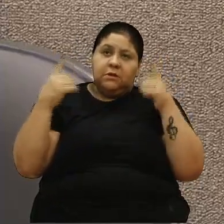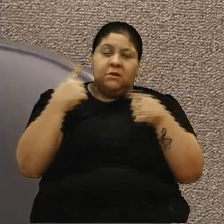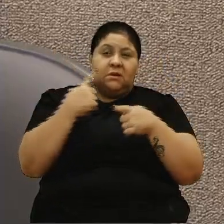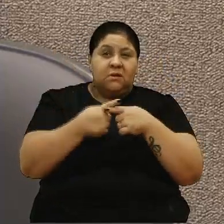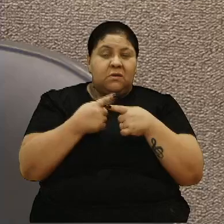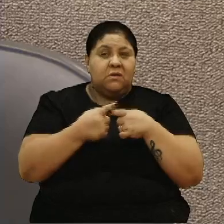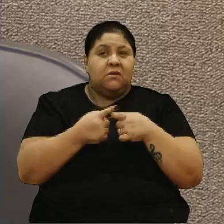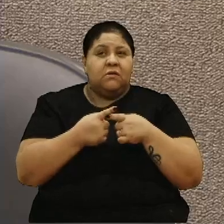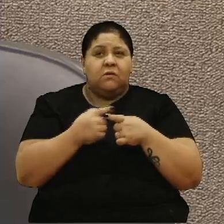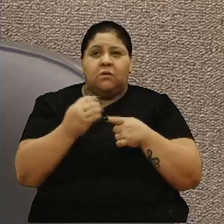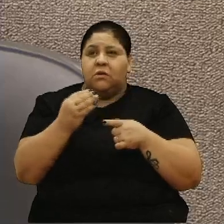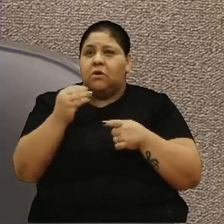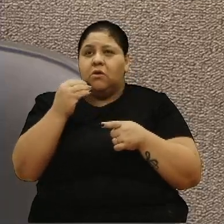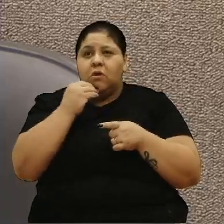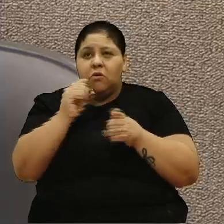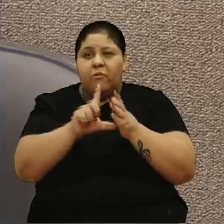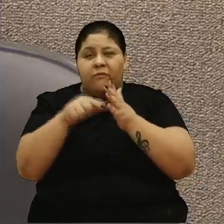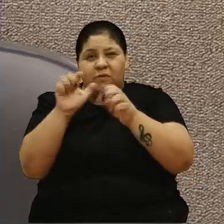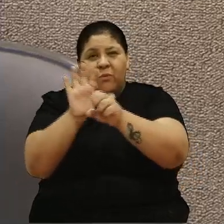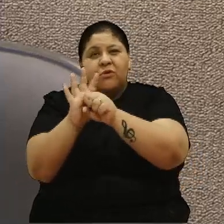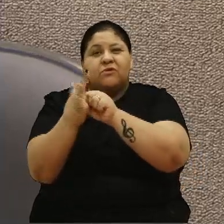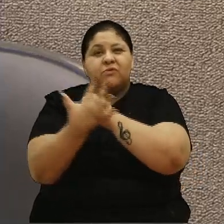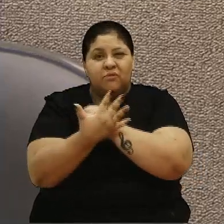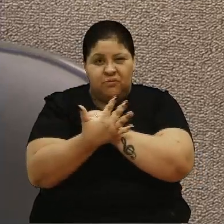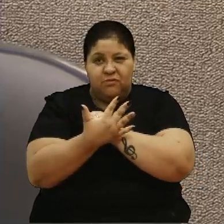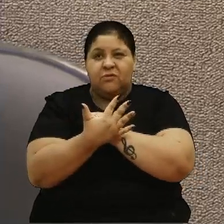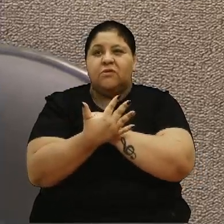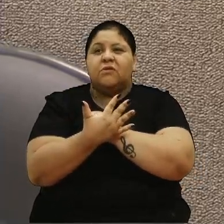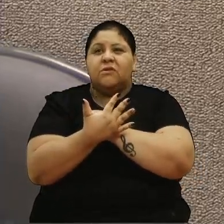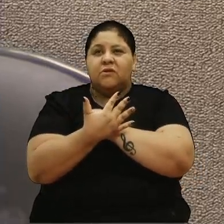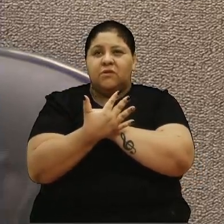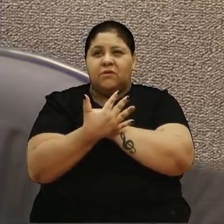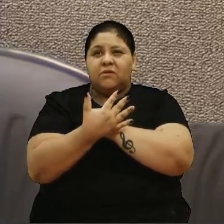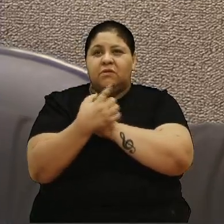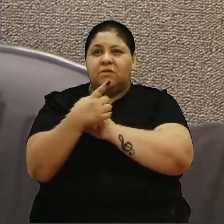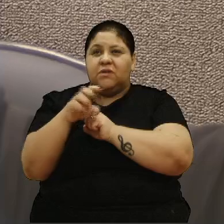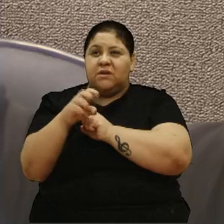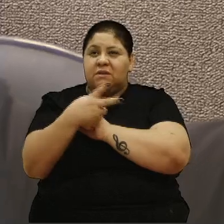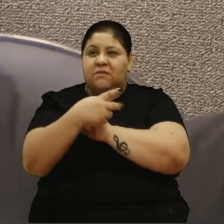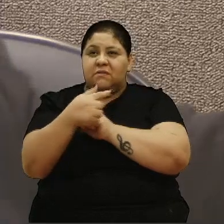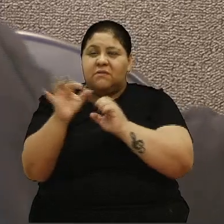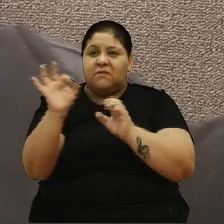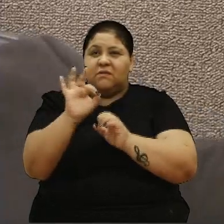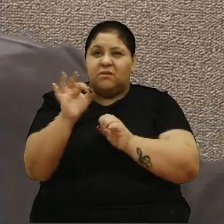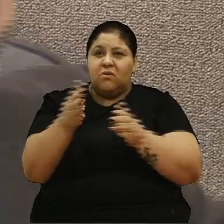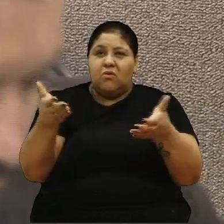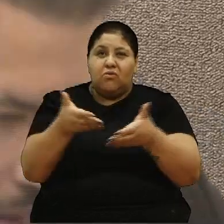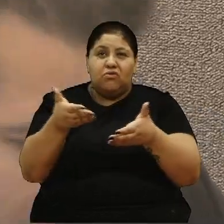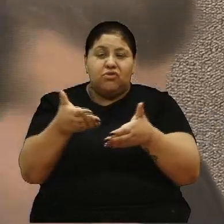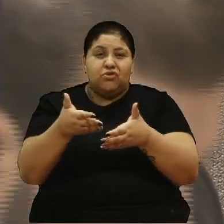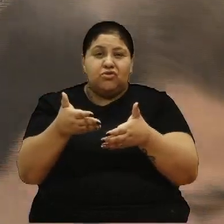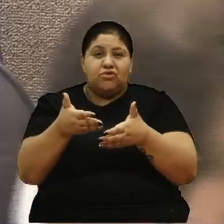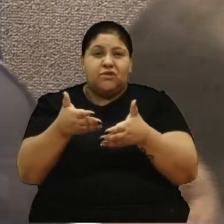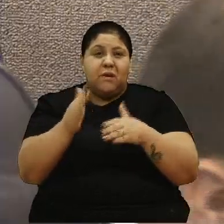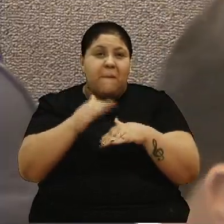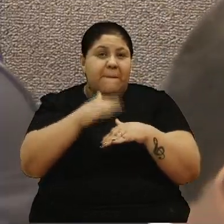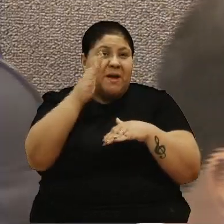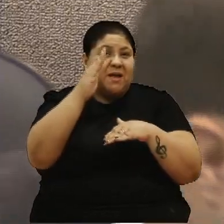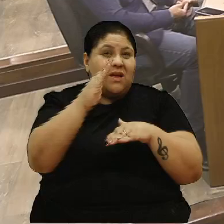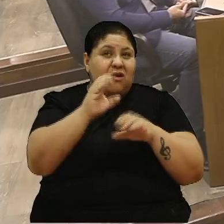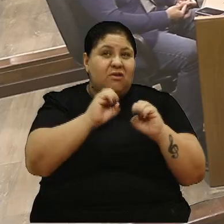se aplica, óbvio que foi depois do Covid, né? Os de 15% a 27%, hoje é maior que a saúde, que a educação, que é